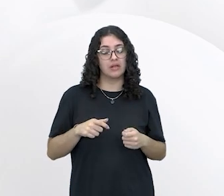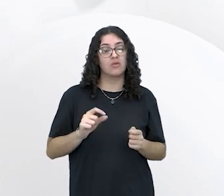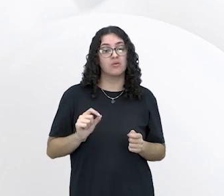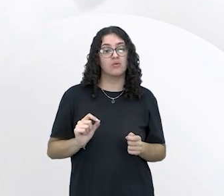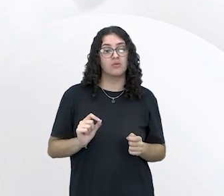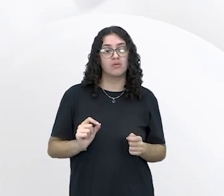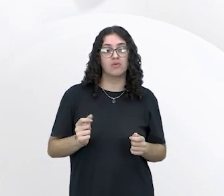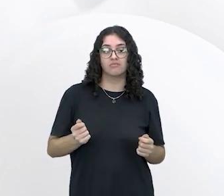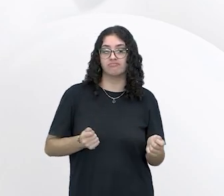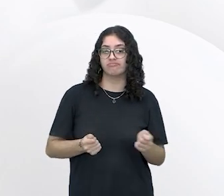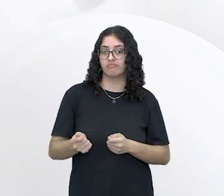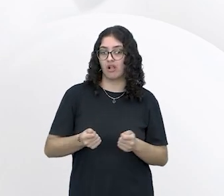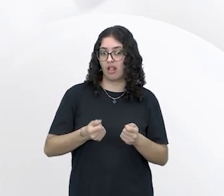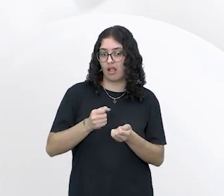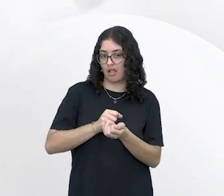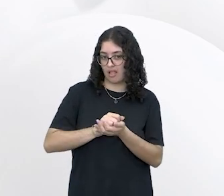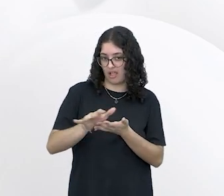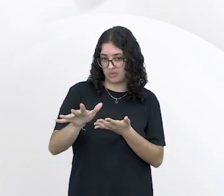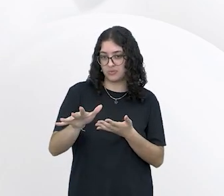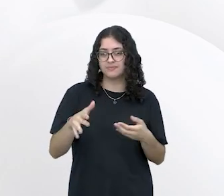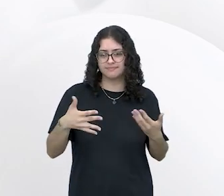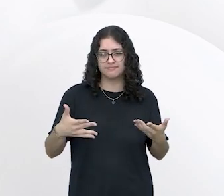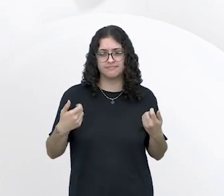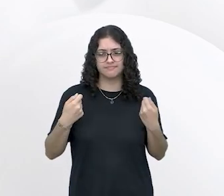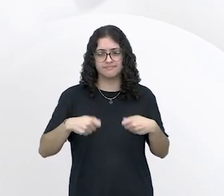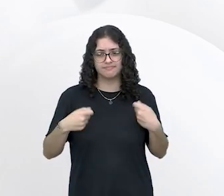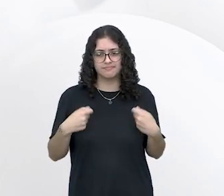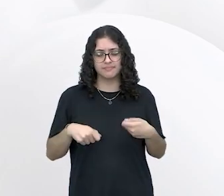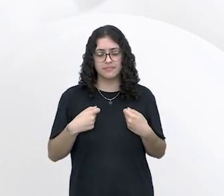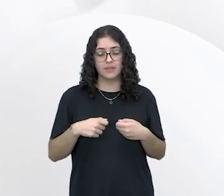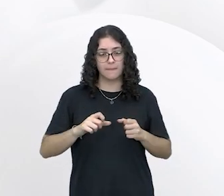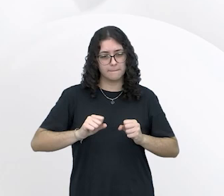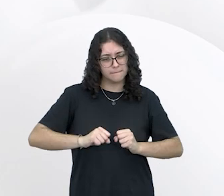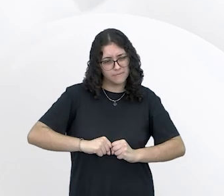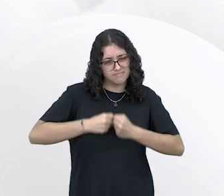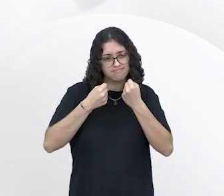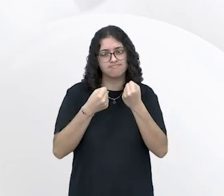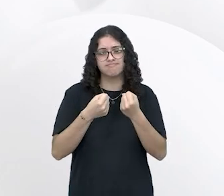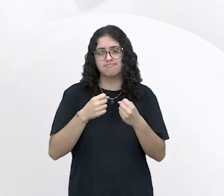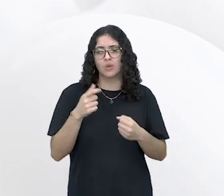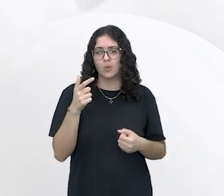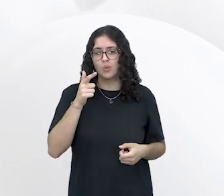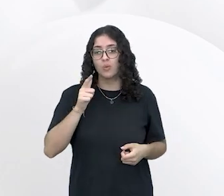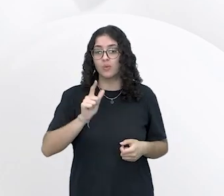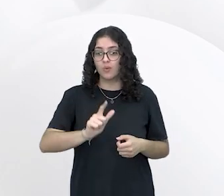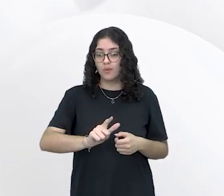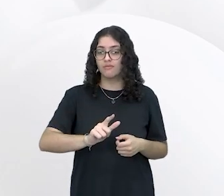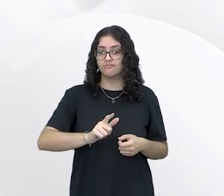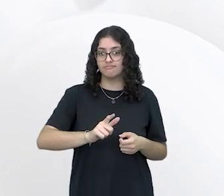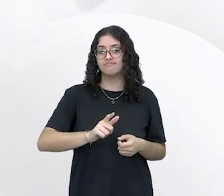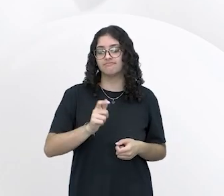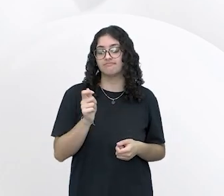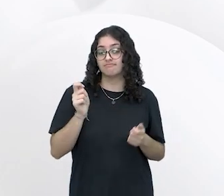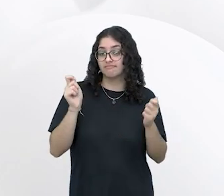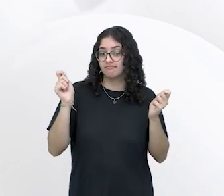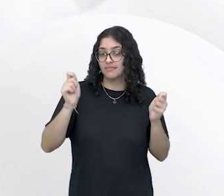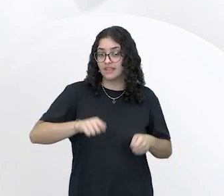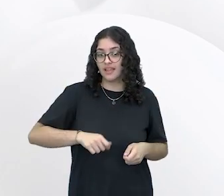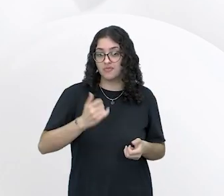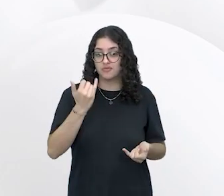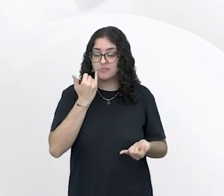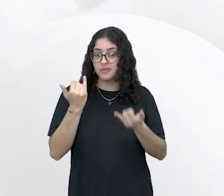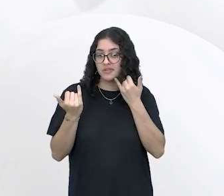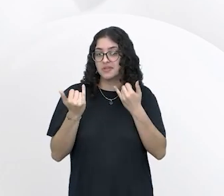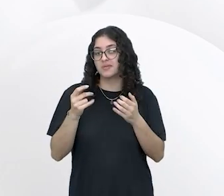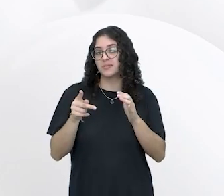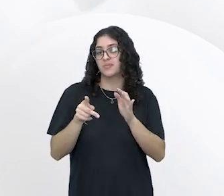aí as suas despesas. É necessário, né, um esforço para que essas pessoas ampliem cada vez mais as suas